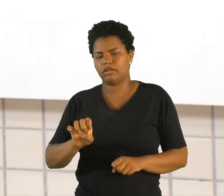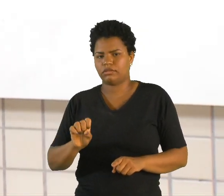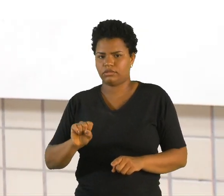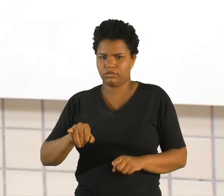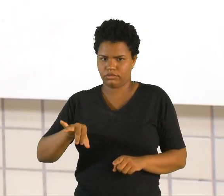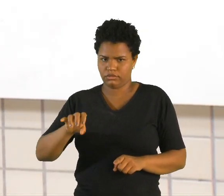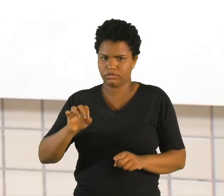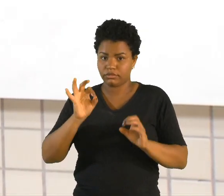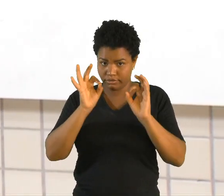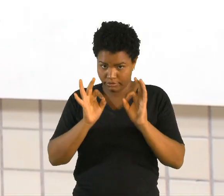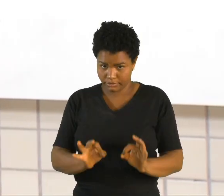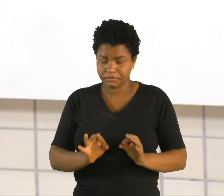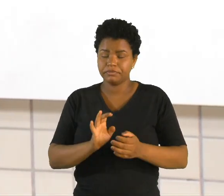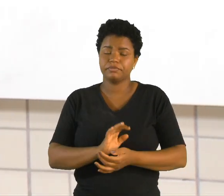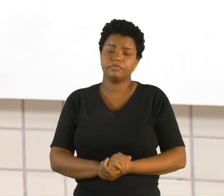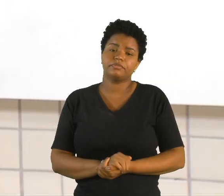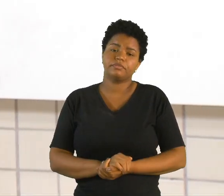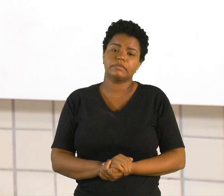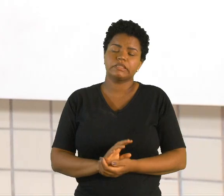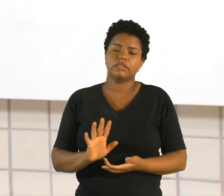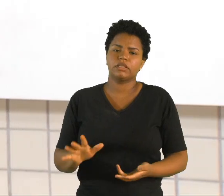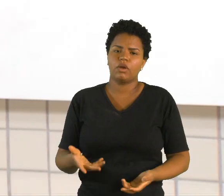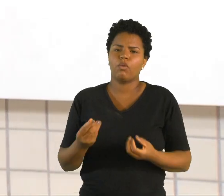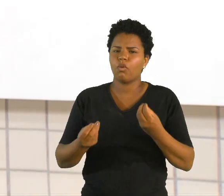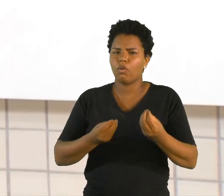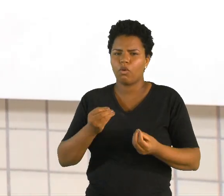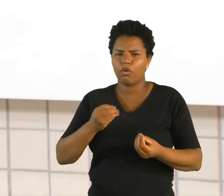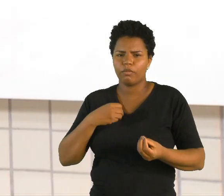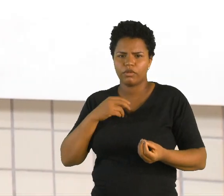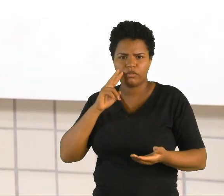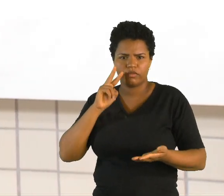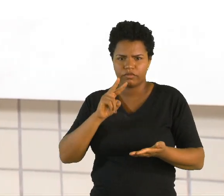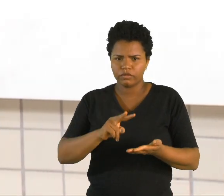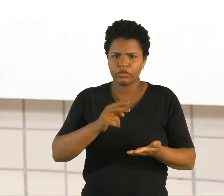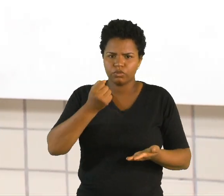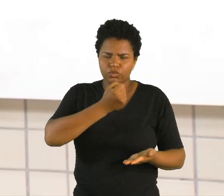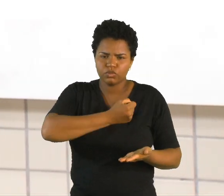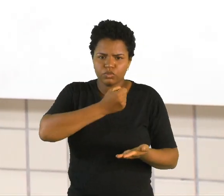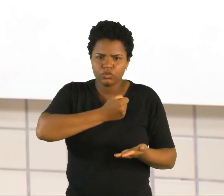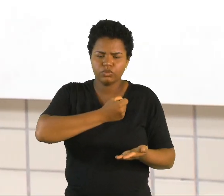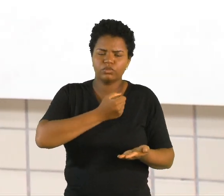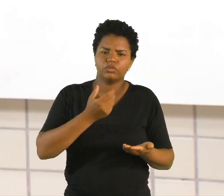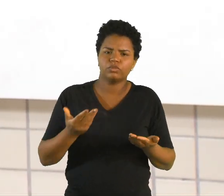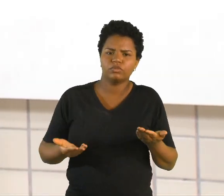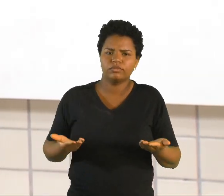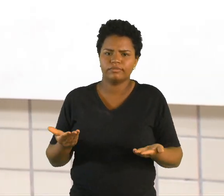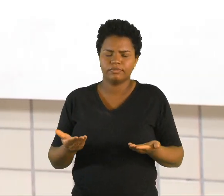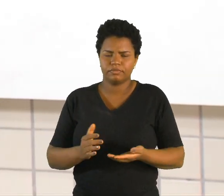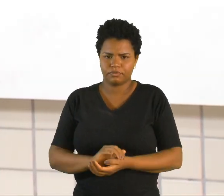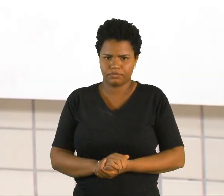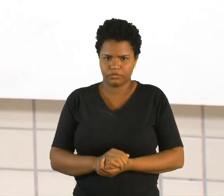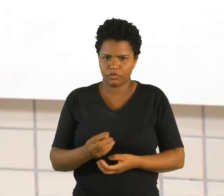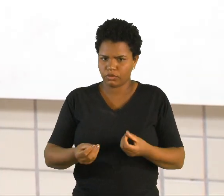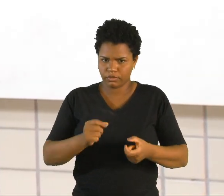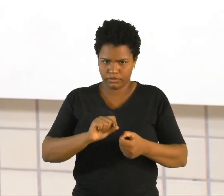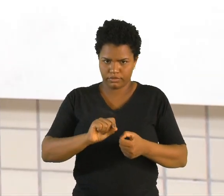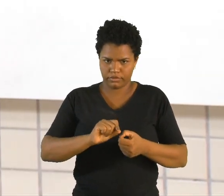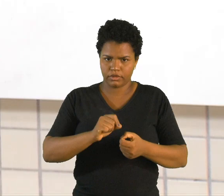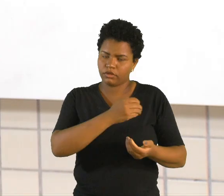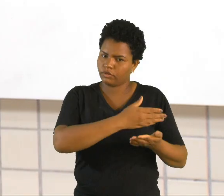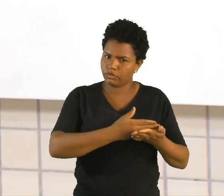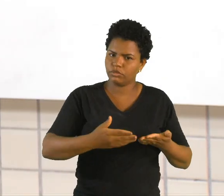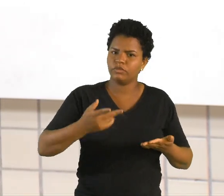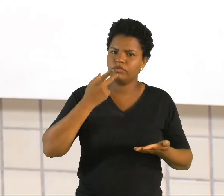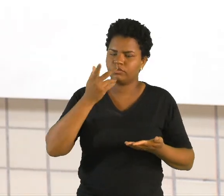Mas e como que nós vamos fazer a leitura destes números? Como que a gente faz? Como eu falei no início, eu falei que eu